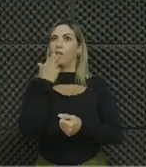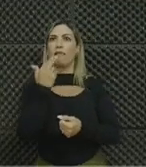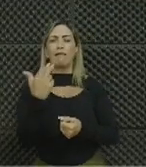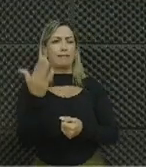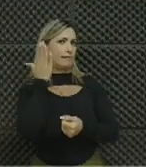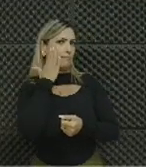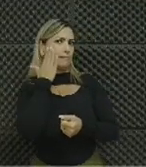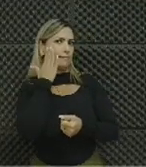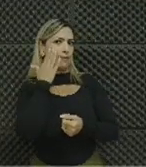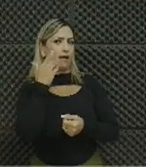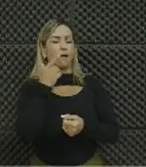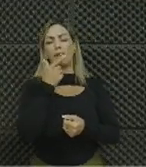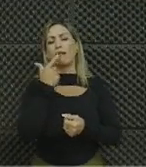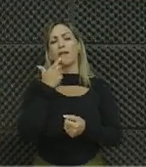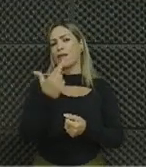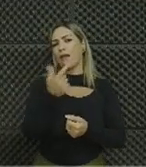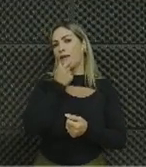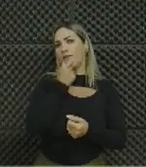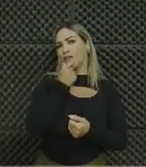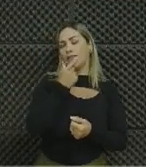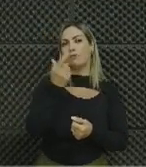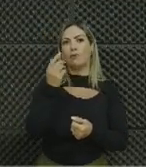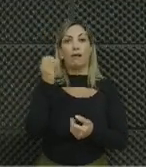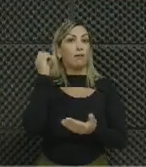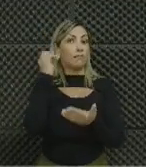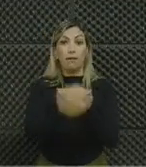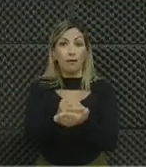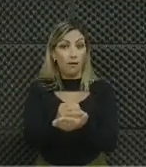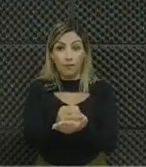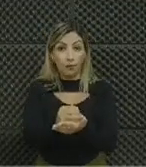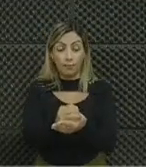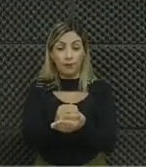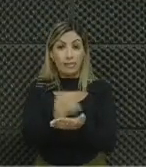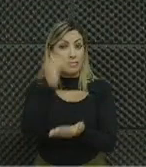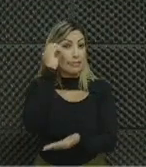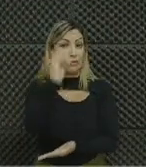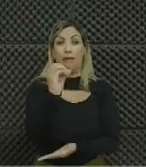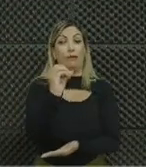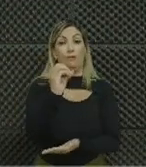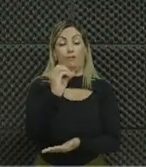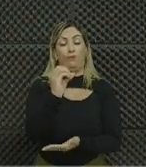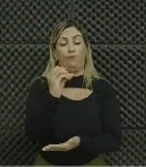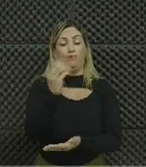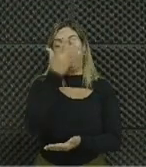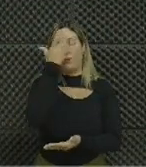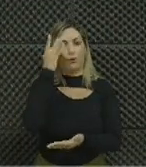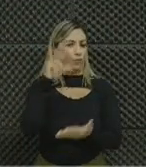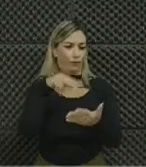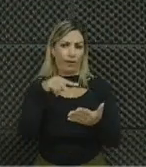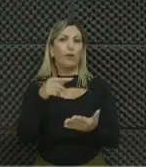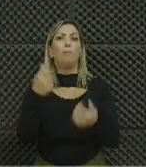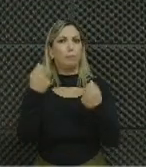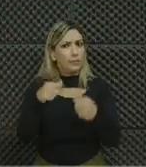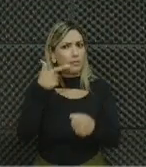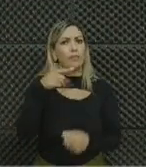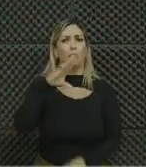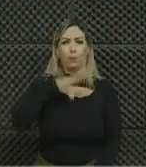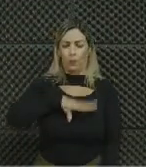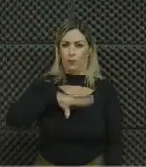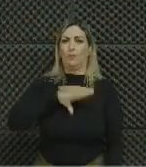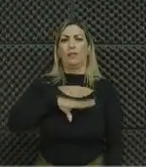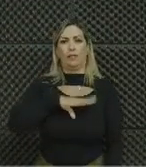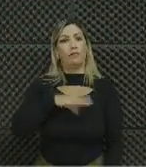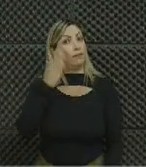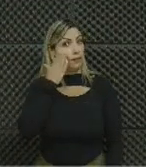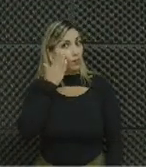inglesa e você faça a sua redação em língua inglesa. É 0, ninguém vai nem ler o seu texto. Tem que ser em língua portuguesa. E